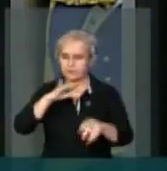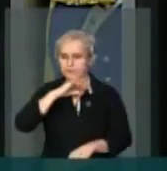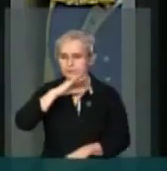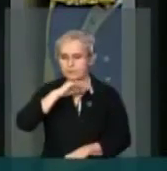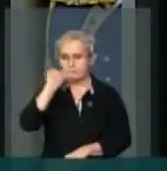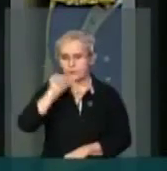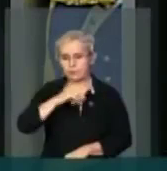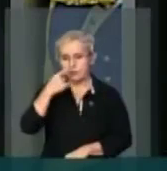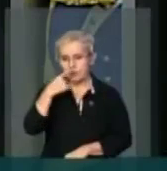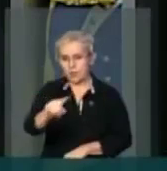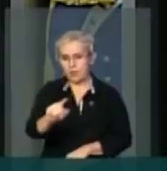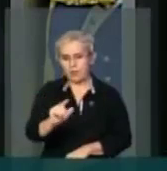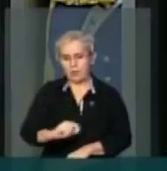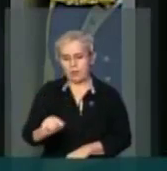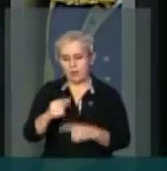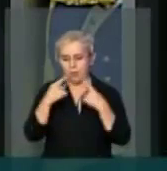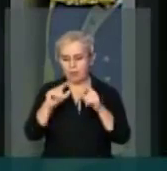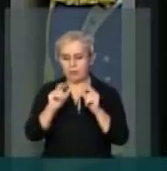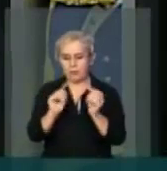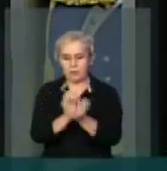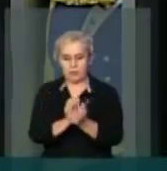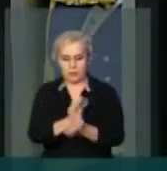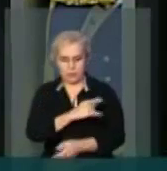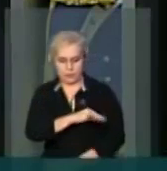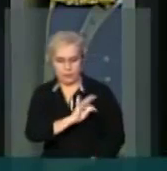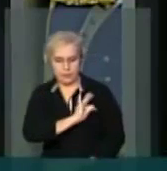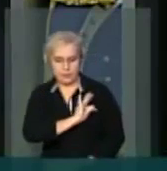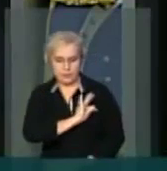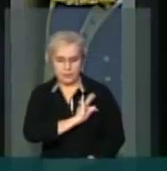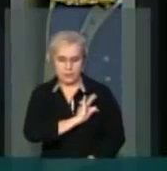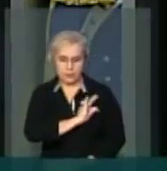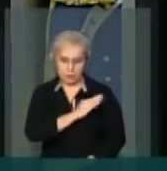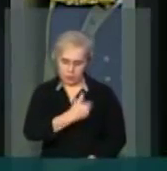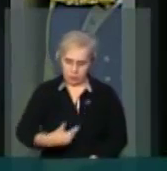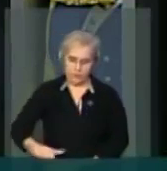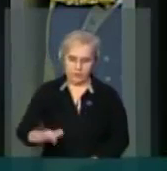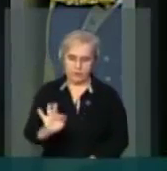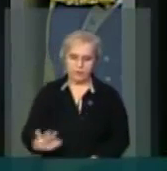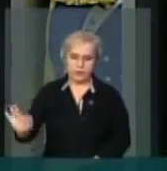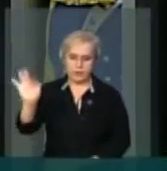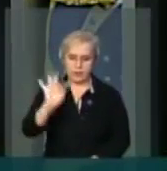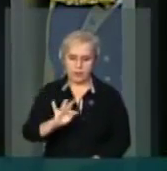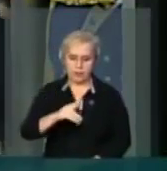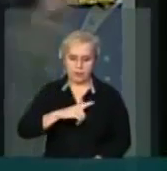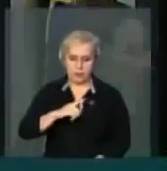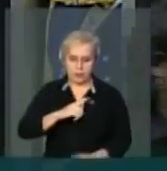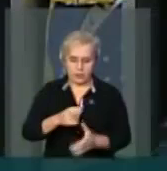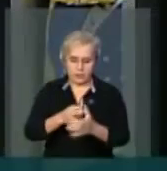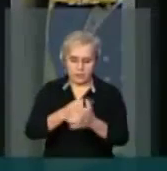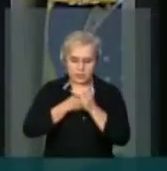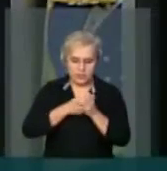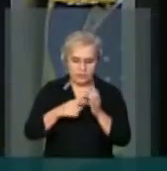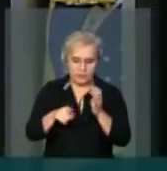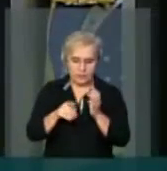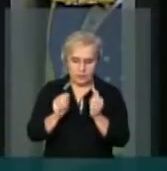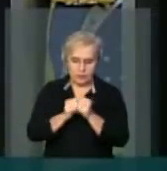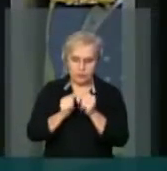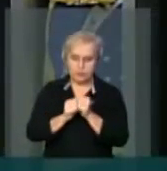presidente. O PT, o governo federal, está devendo para São Paulo